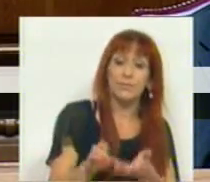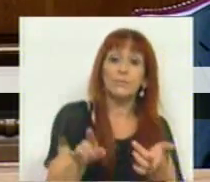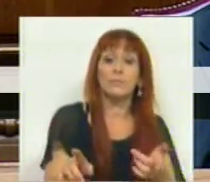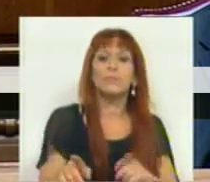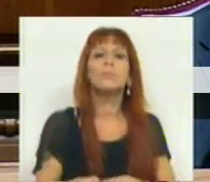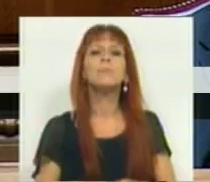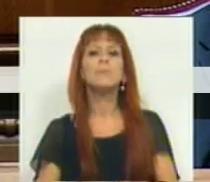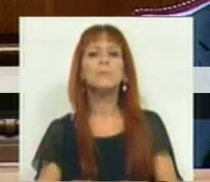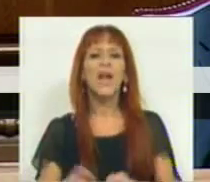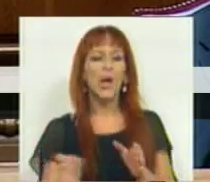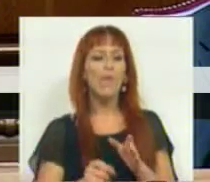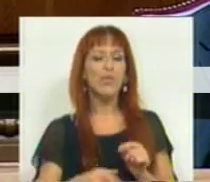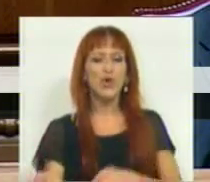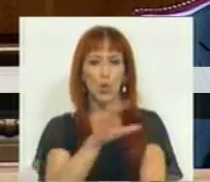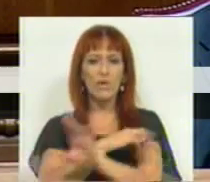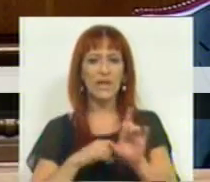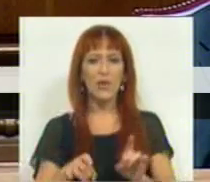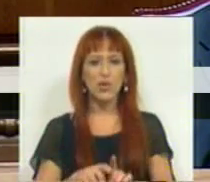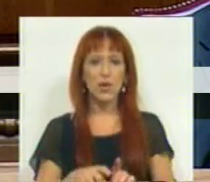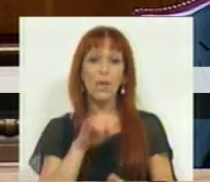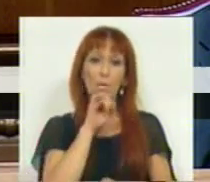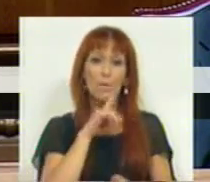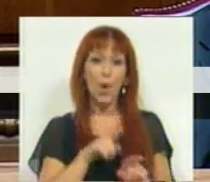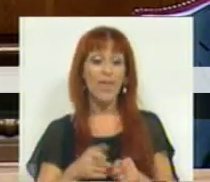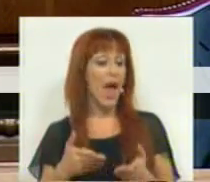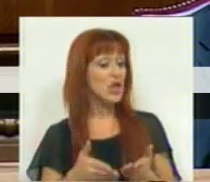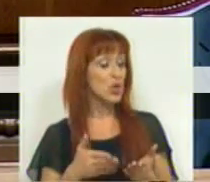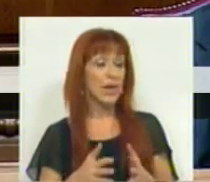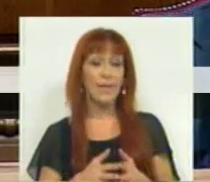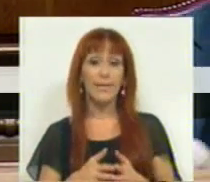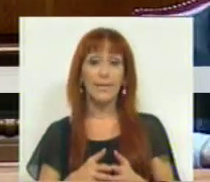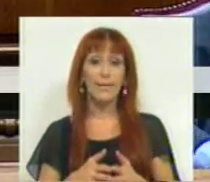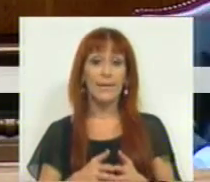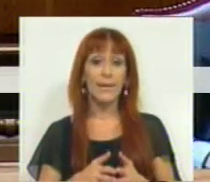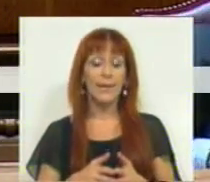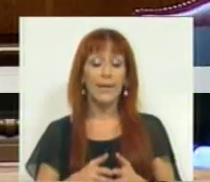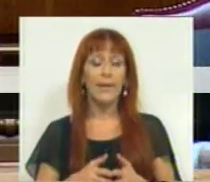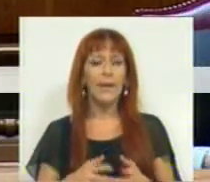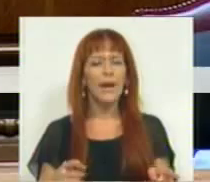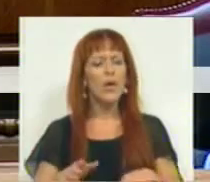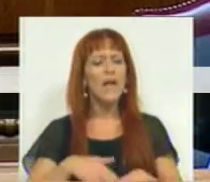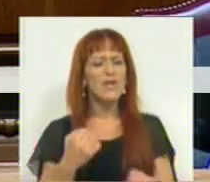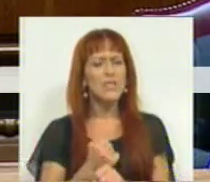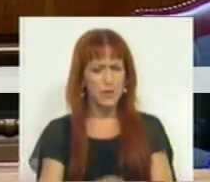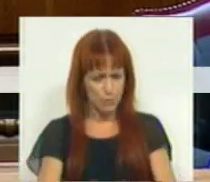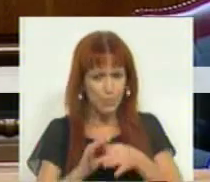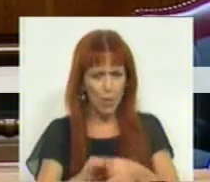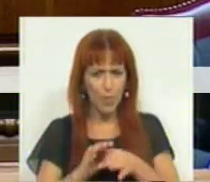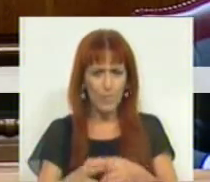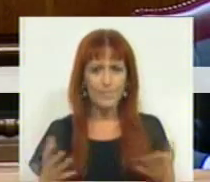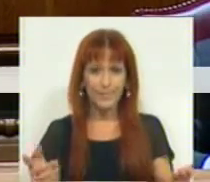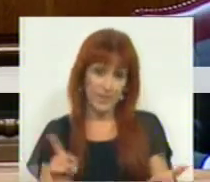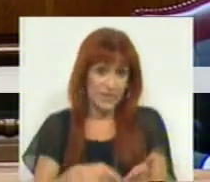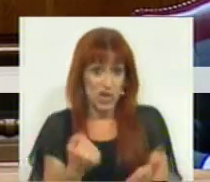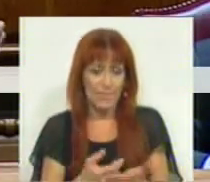de fundos comunitários que possam ajudar a fechar este exercício de consolidação.